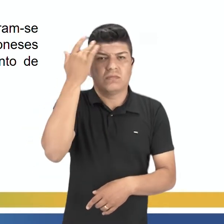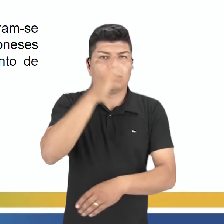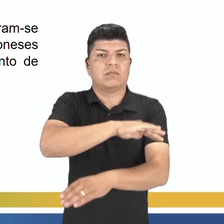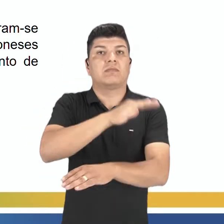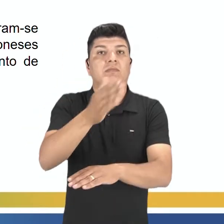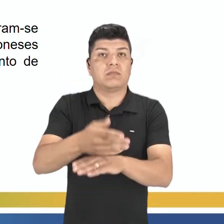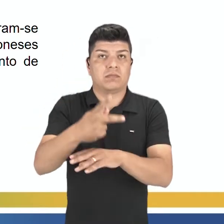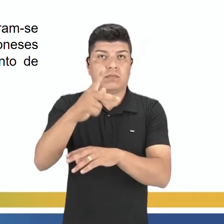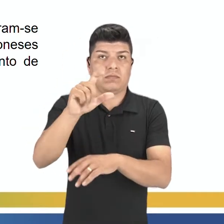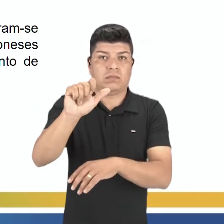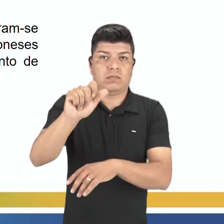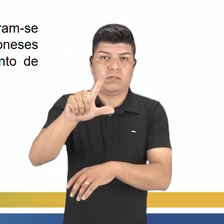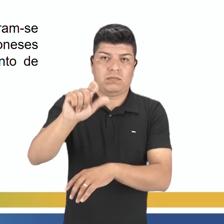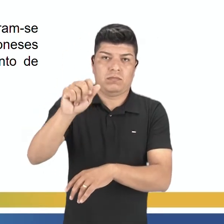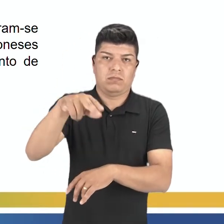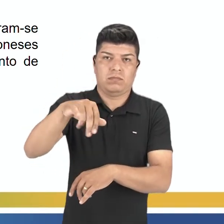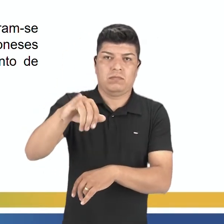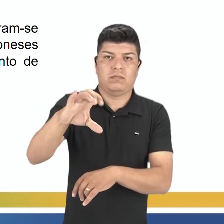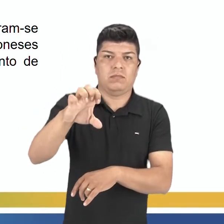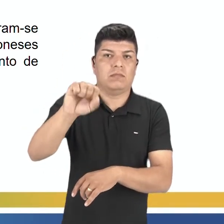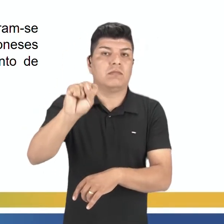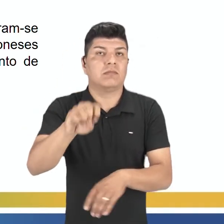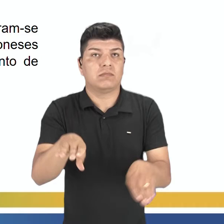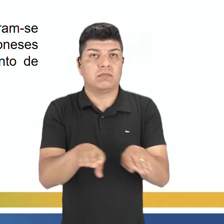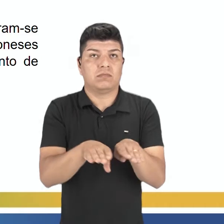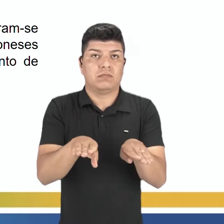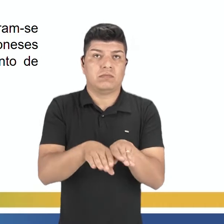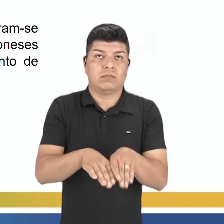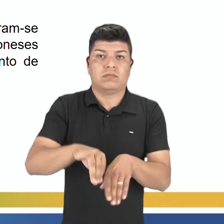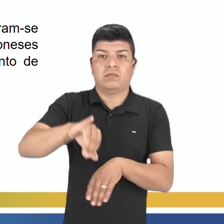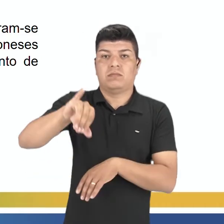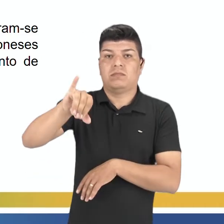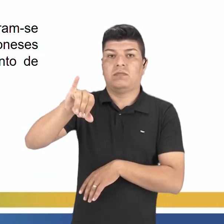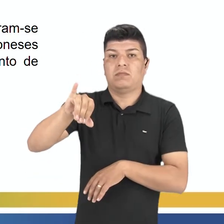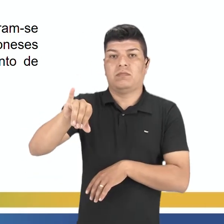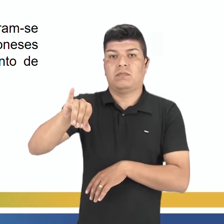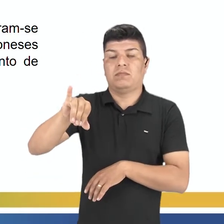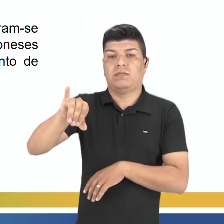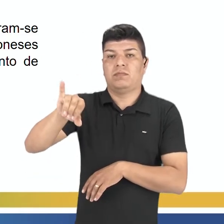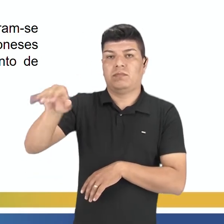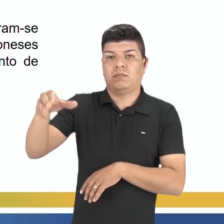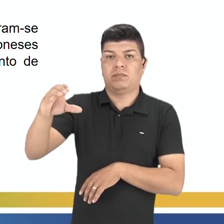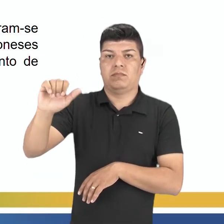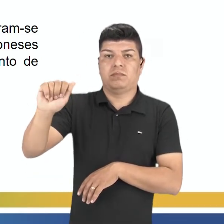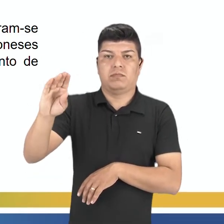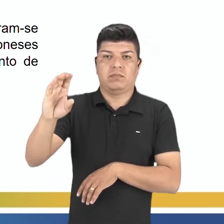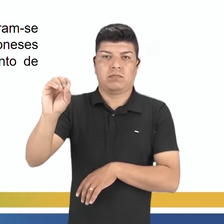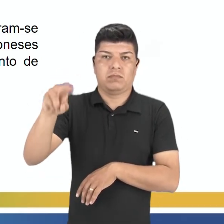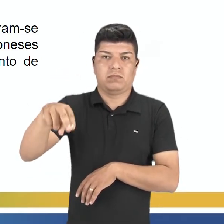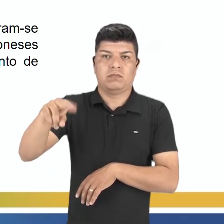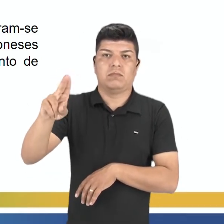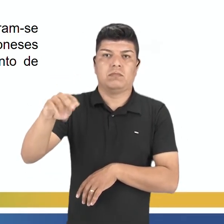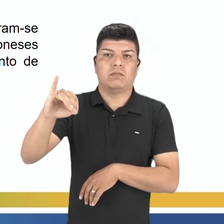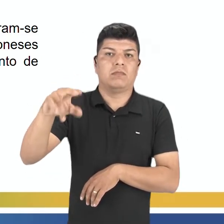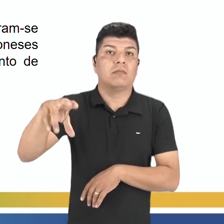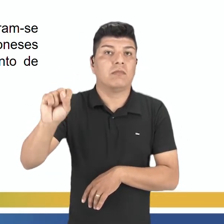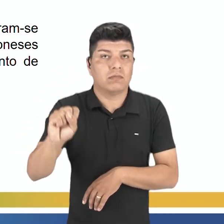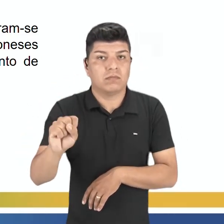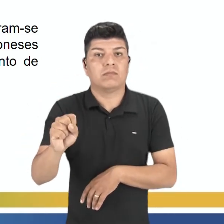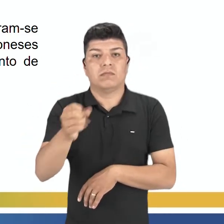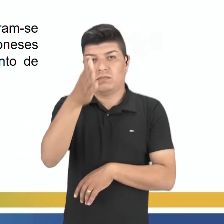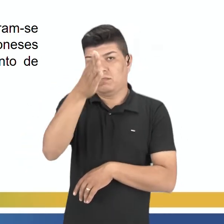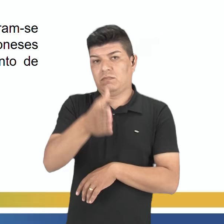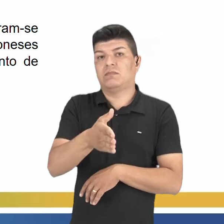planície? Já de antemão, a esquerda, jacobinos, direita, girondinos e a planície, que é o centro que conhecemos